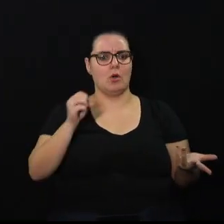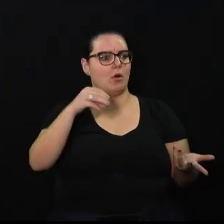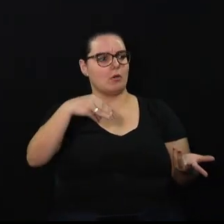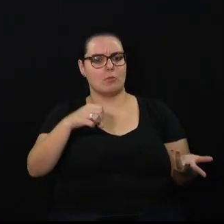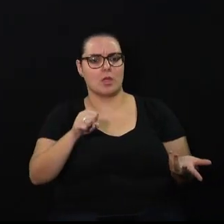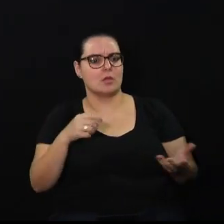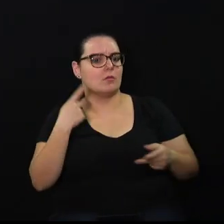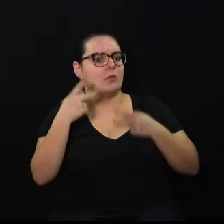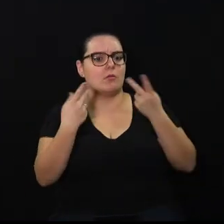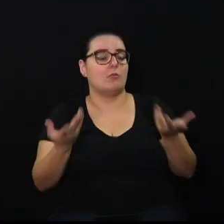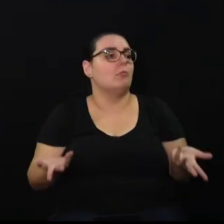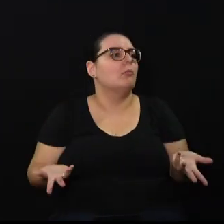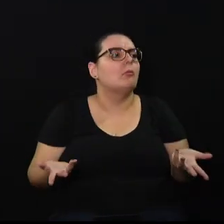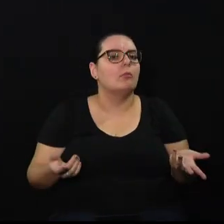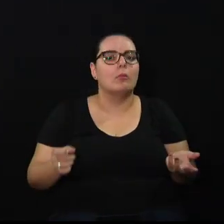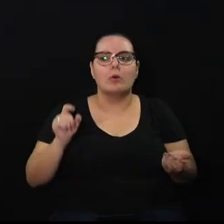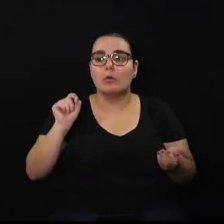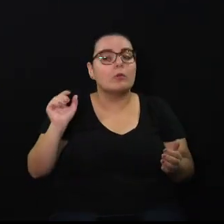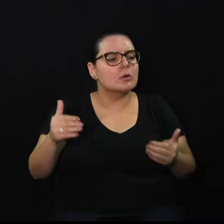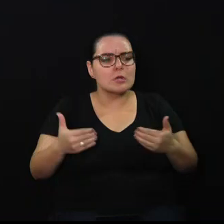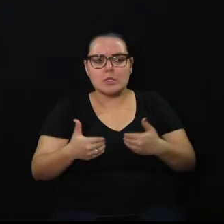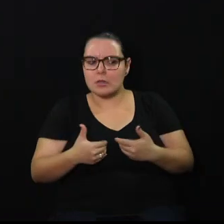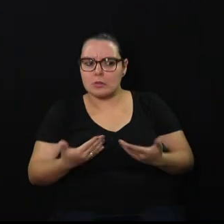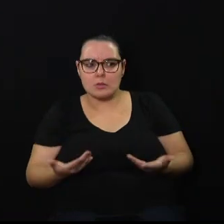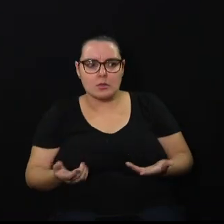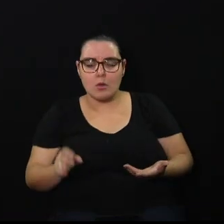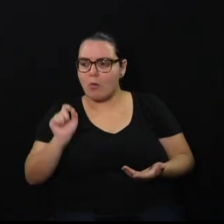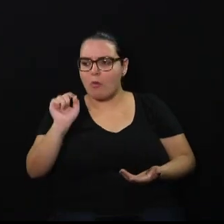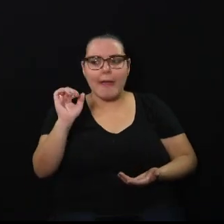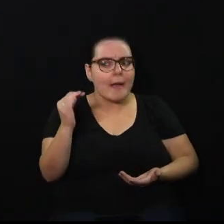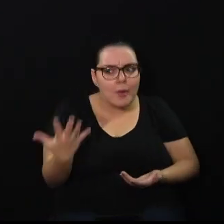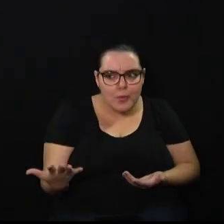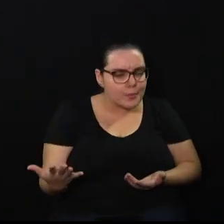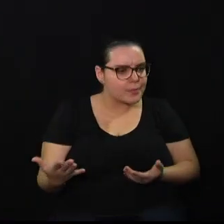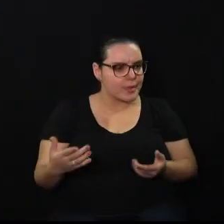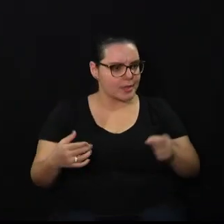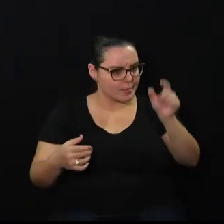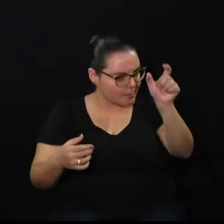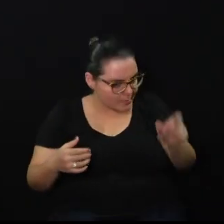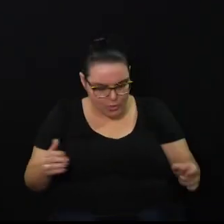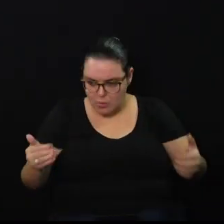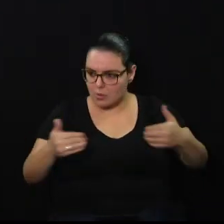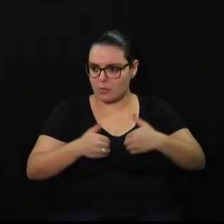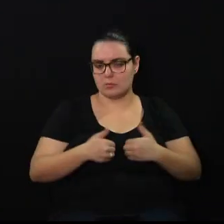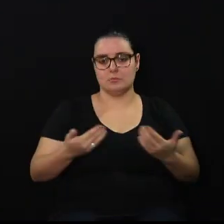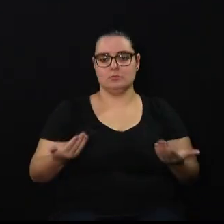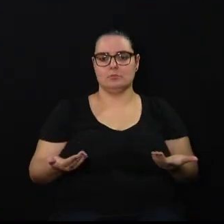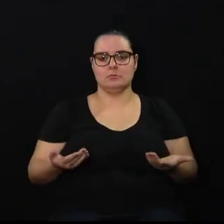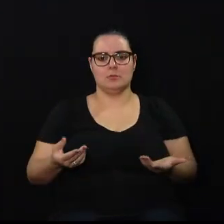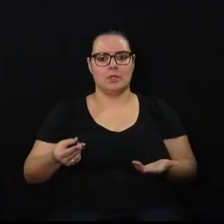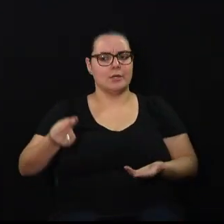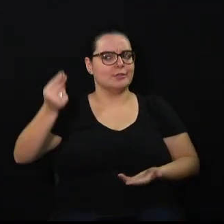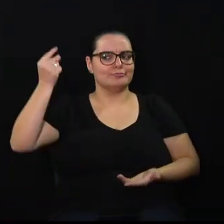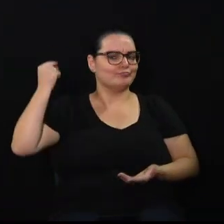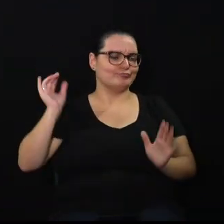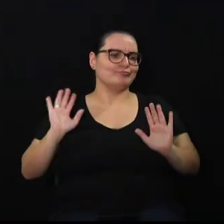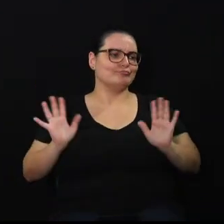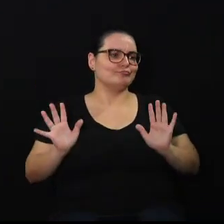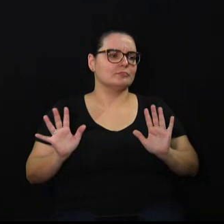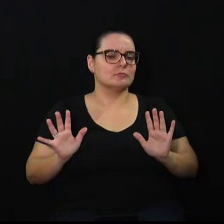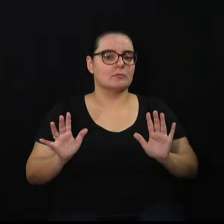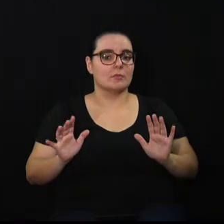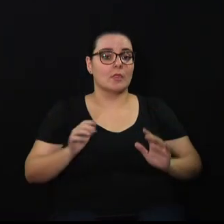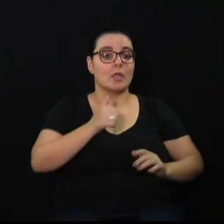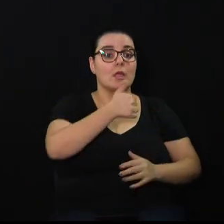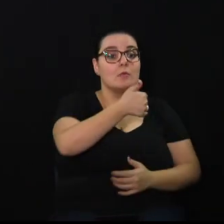estranhamento que o autismo o que acontece para pessoas é autista então isso não é de muito tempo atrás a gente está falando em